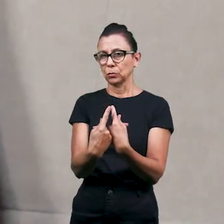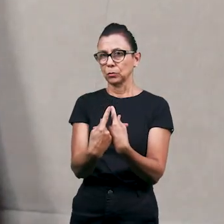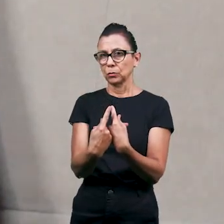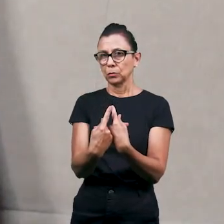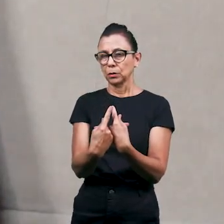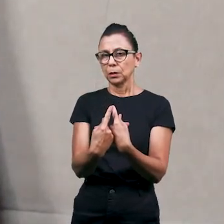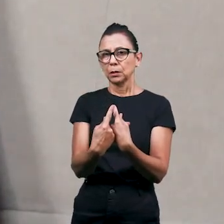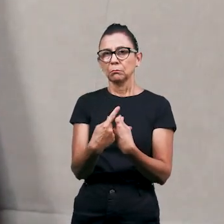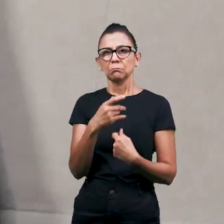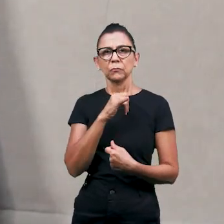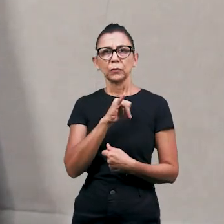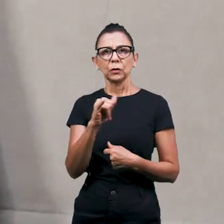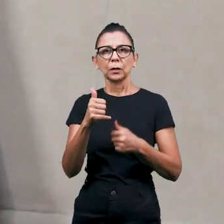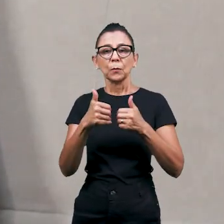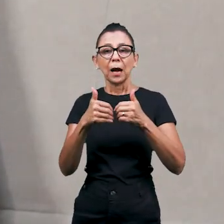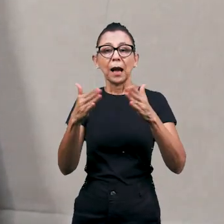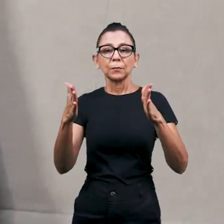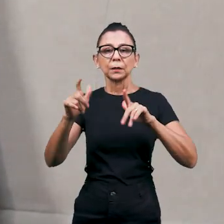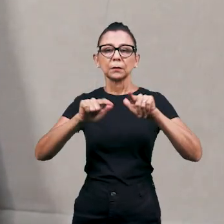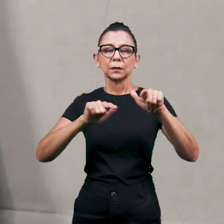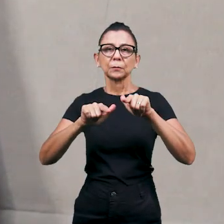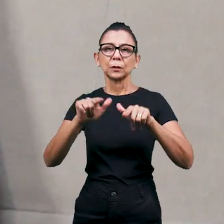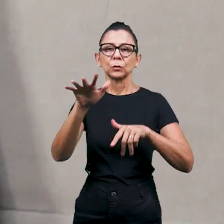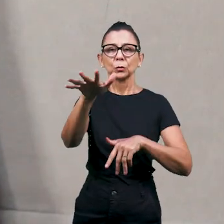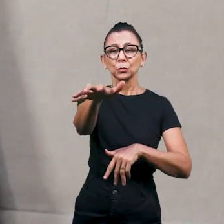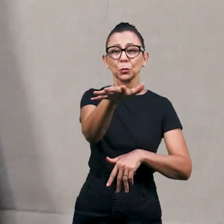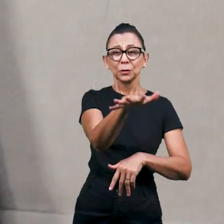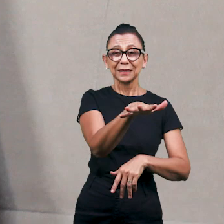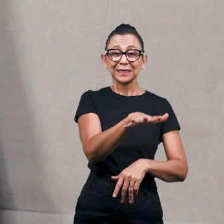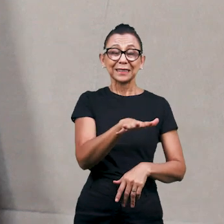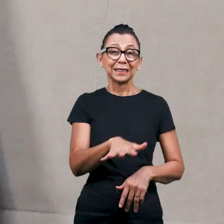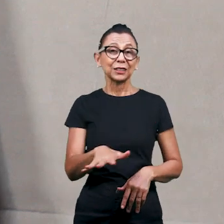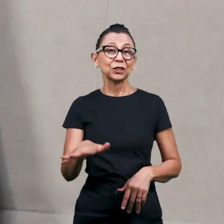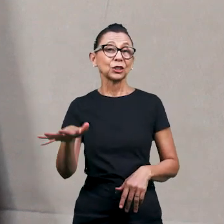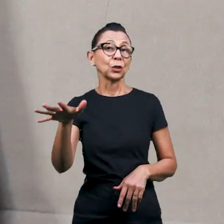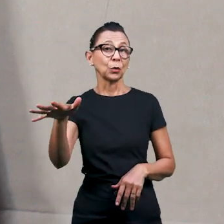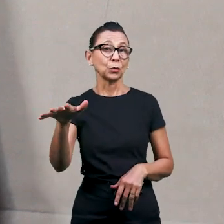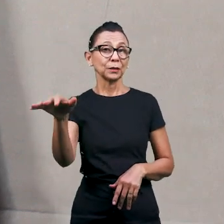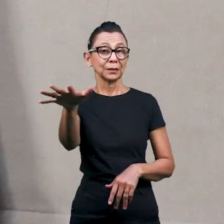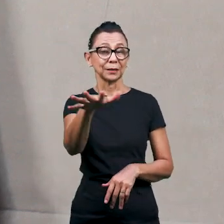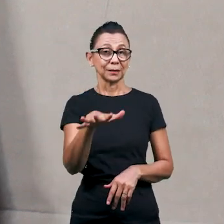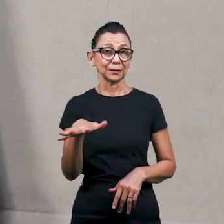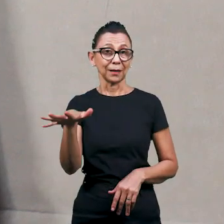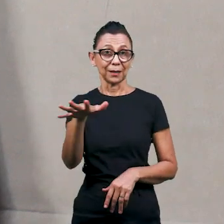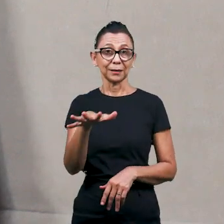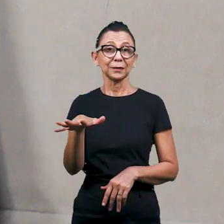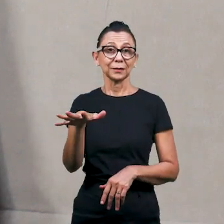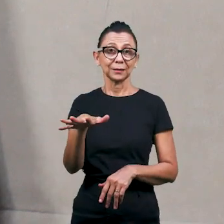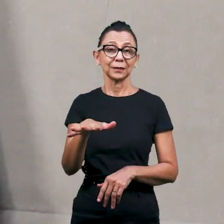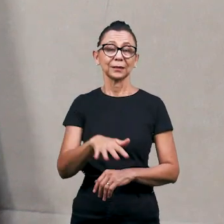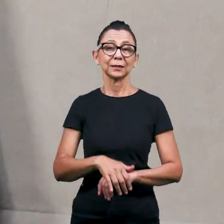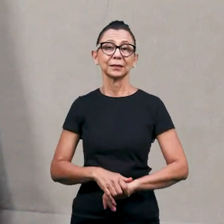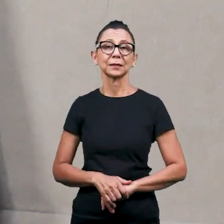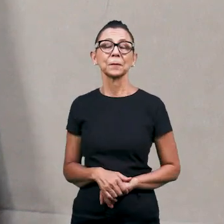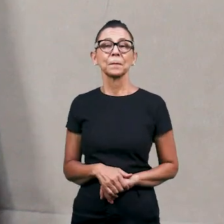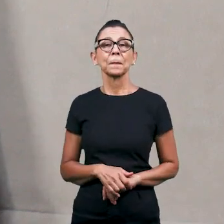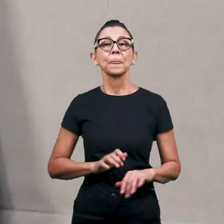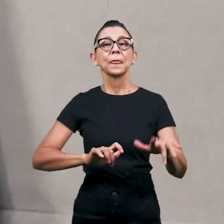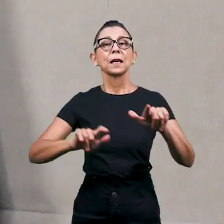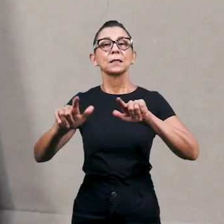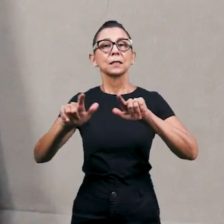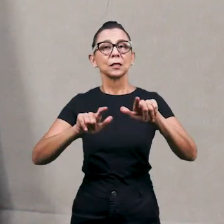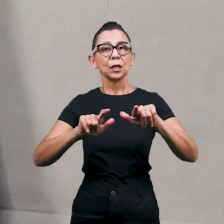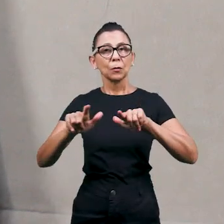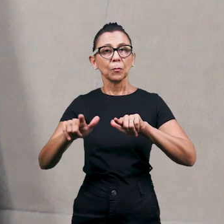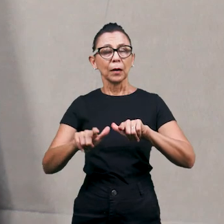muitos que vão estar nos ouvindo e que vão estar envolvidos nesse trabalho. Eu acho que um ponto importante do trabalho com jovens é sempre